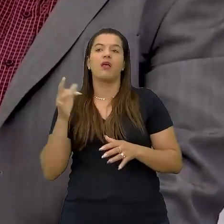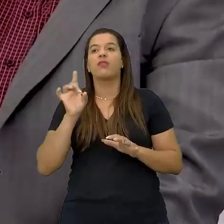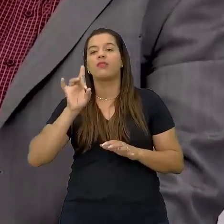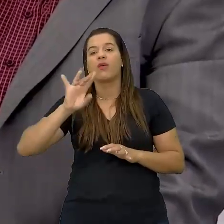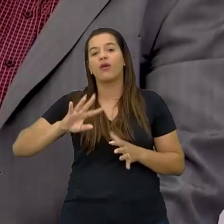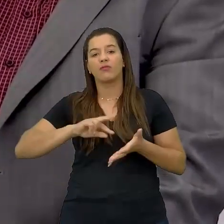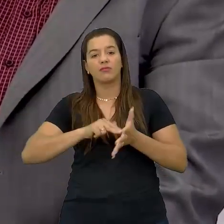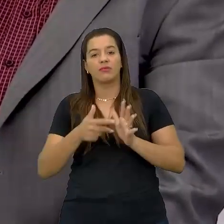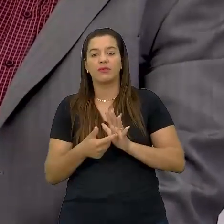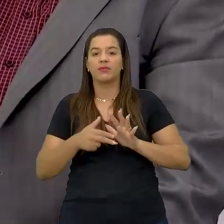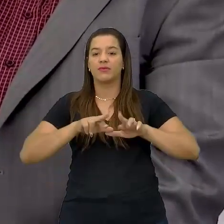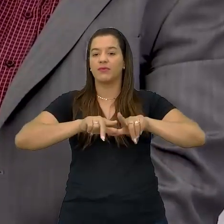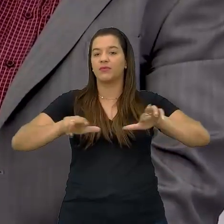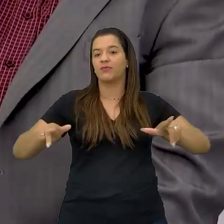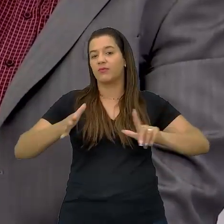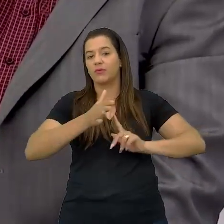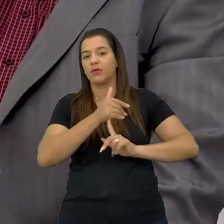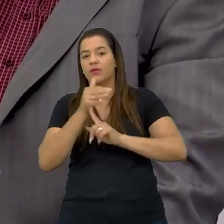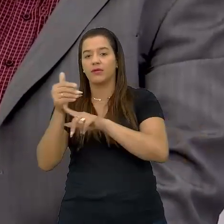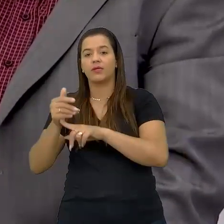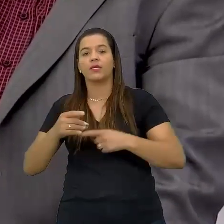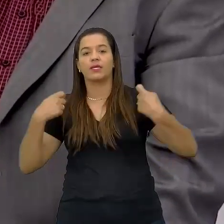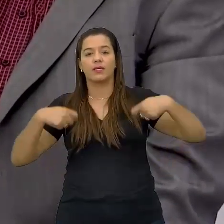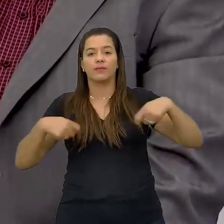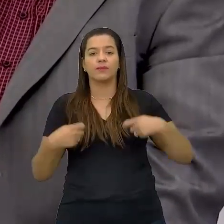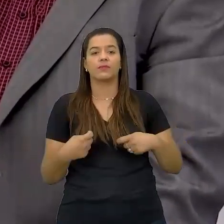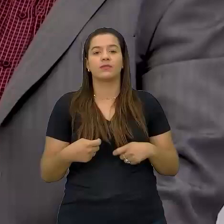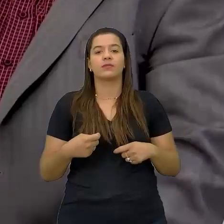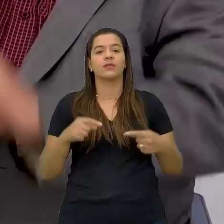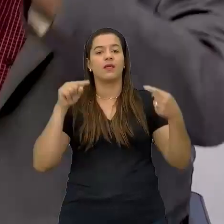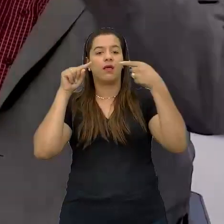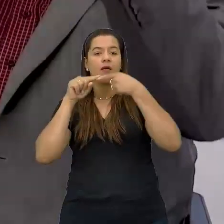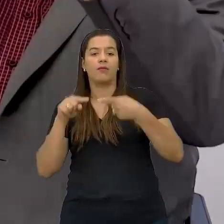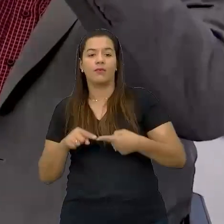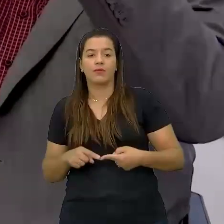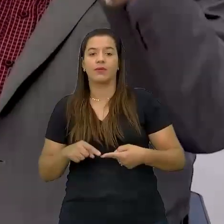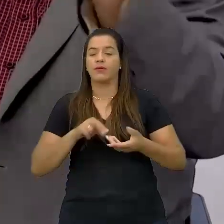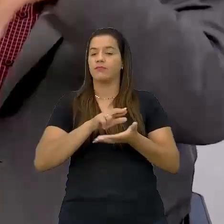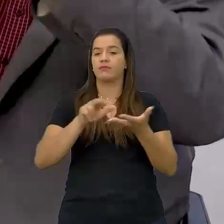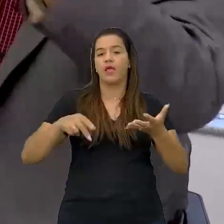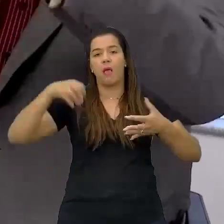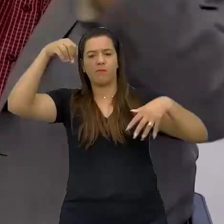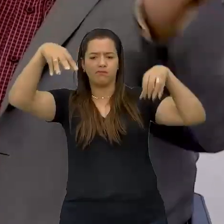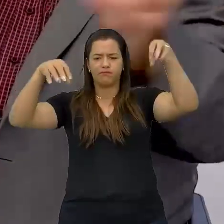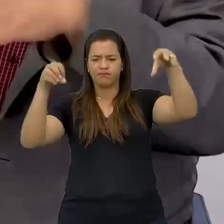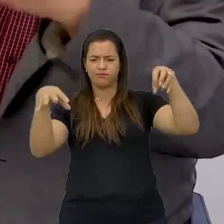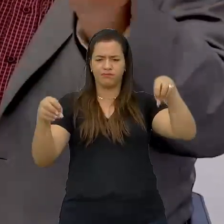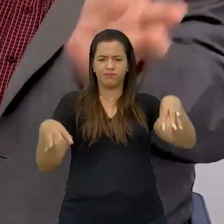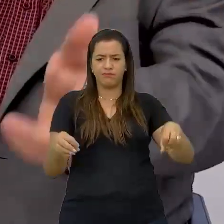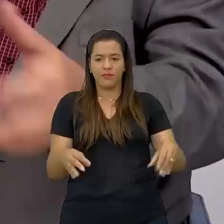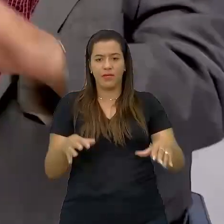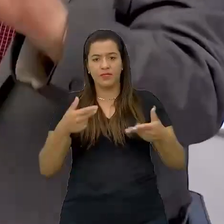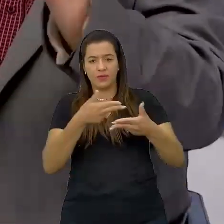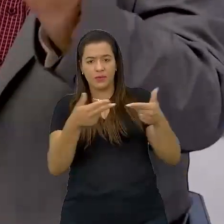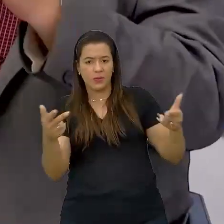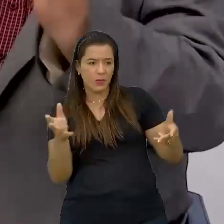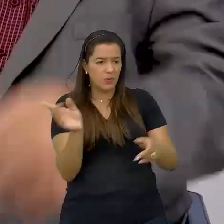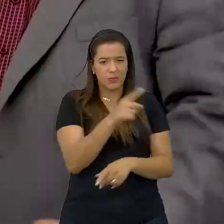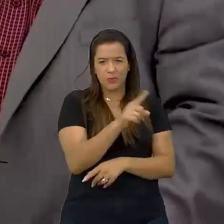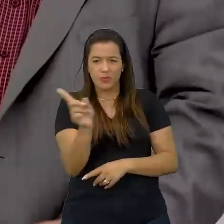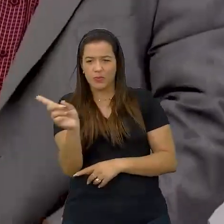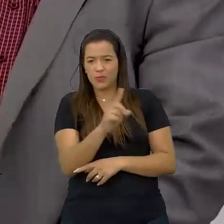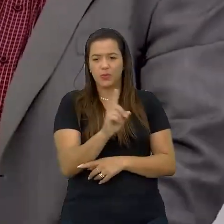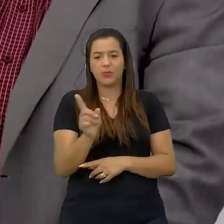pirotecnia. Tem muita coisa no mundo tecnológico que é pirotecnia, né? E serve para umas luzinhas piscarem, as coisas correrem para lá e para